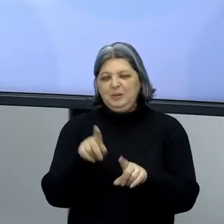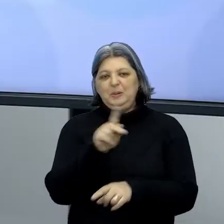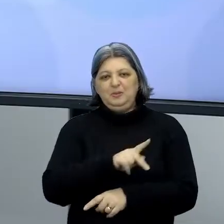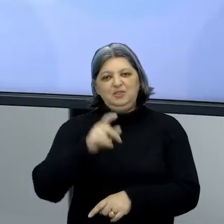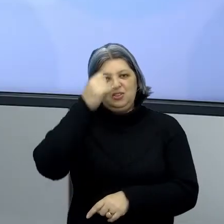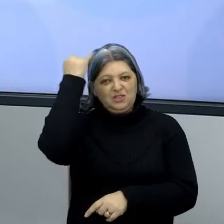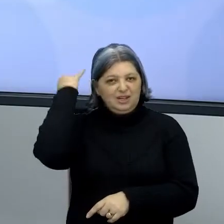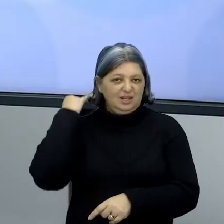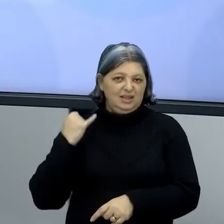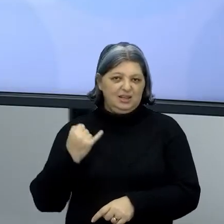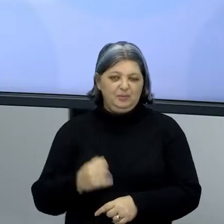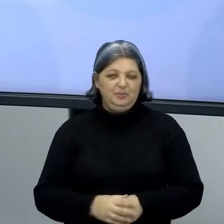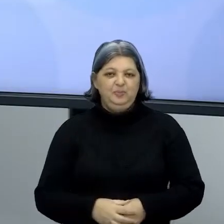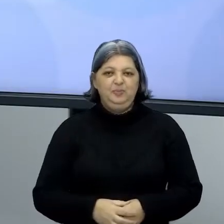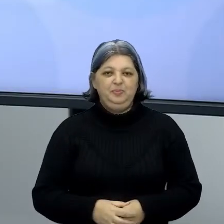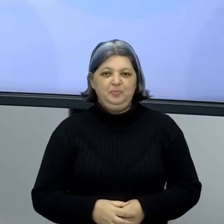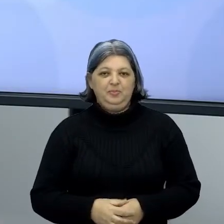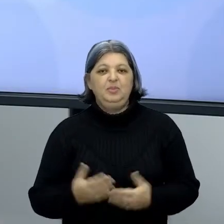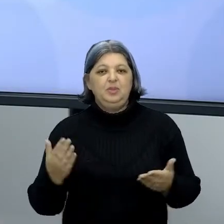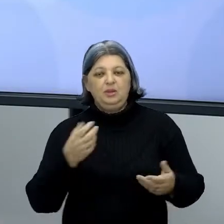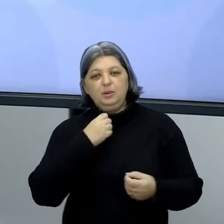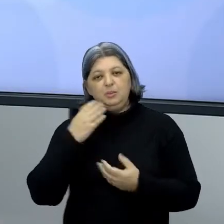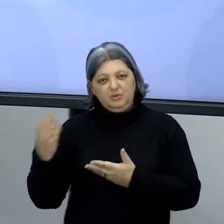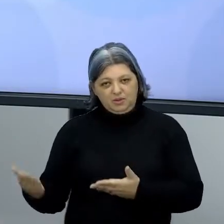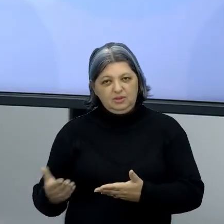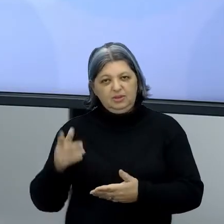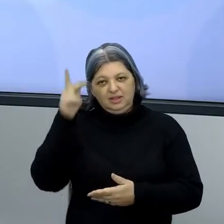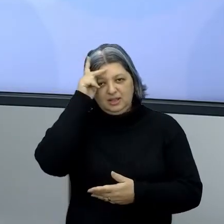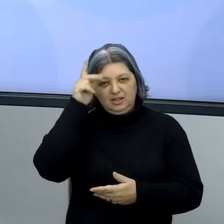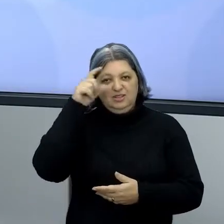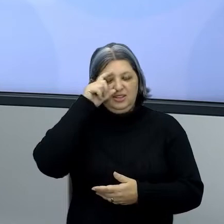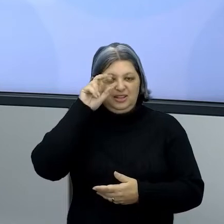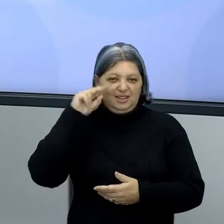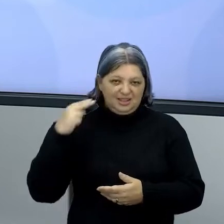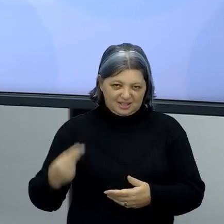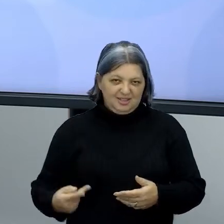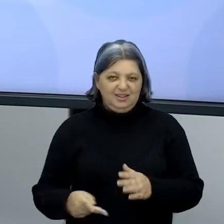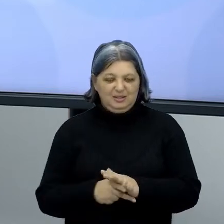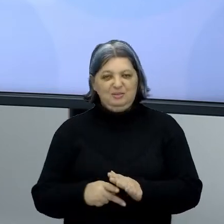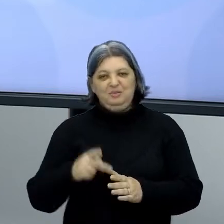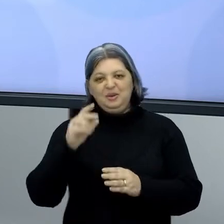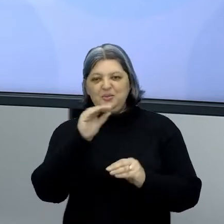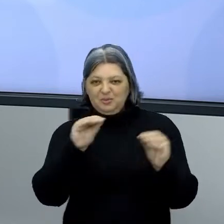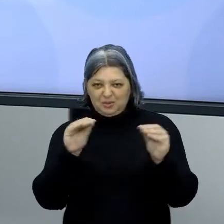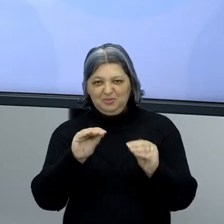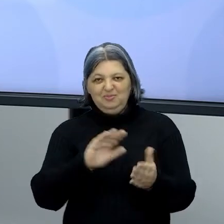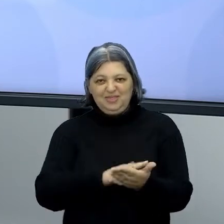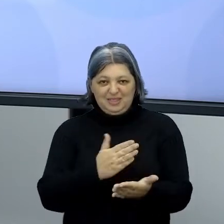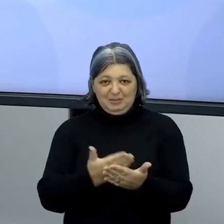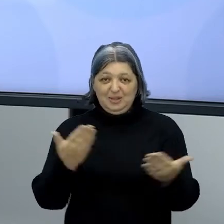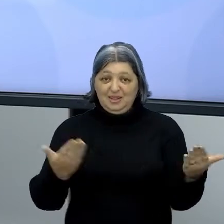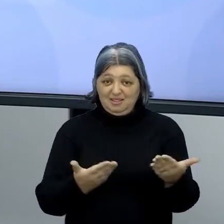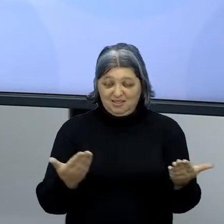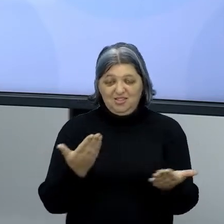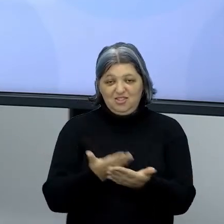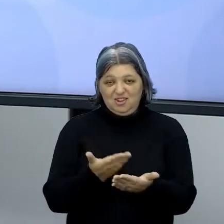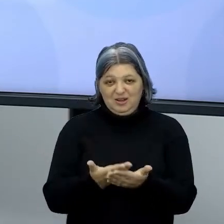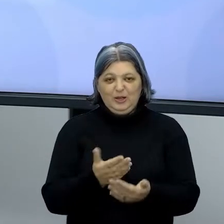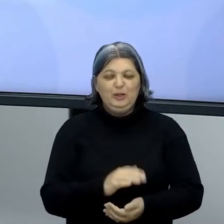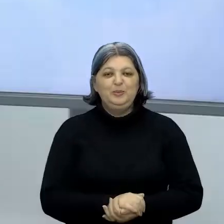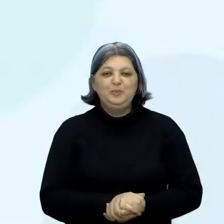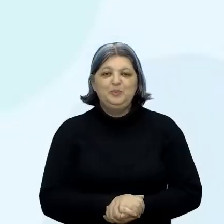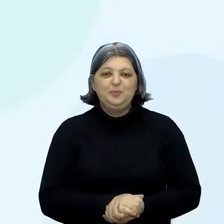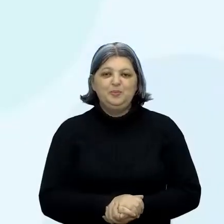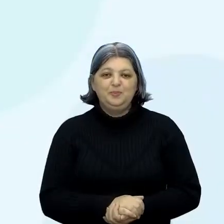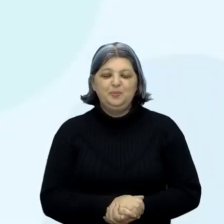isso aí. E já dando aí boas-vindas para a Natália e para a Kátia, um beijo aí para vocês interpretarem aí nossa aula hoje. Então vamos lá, ó. Nós